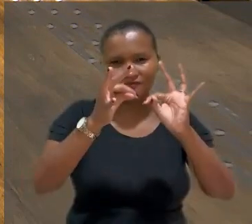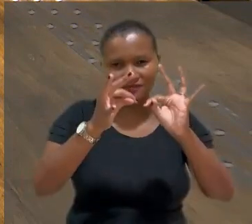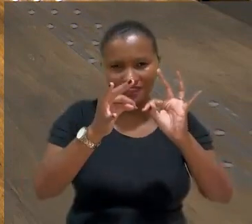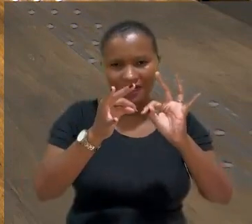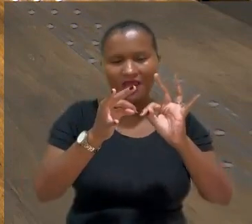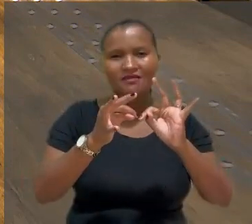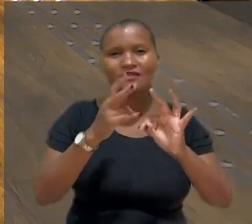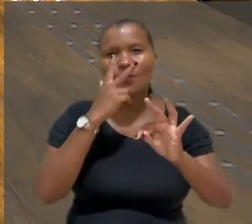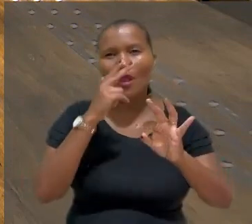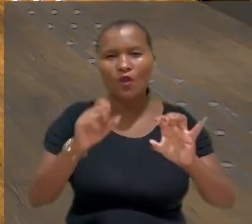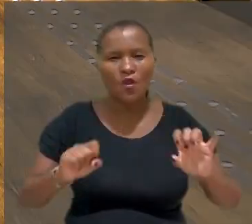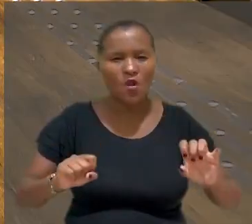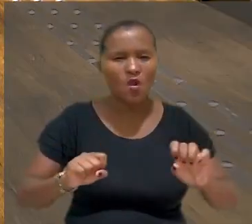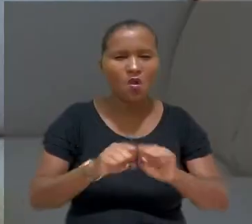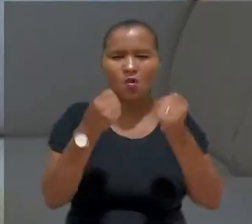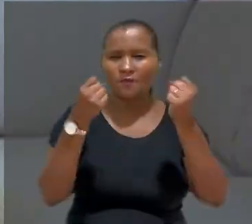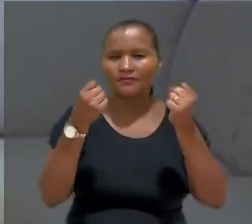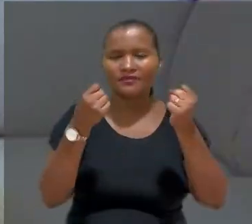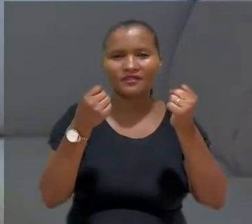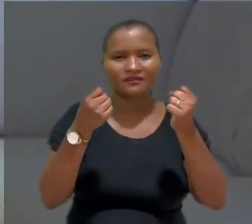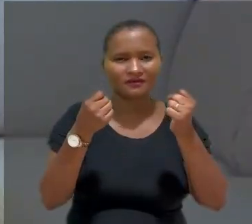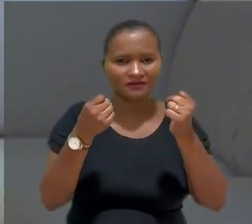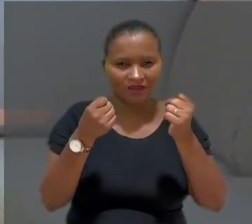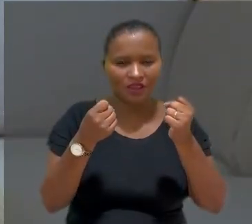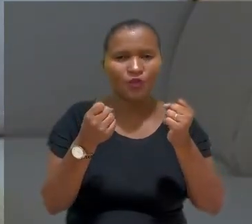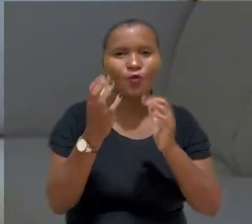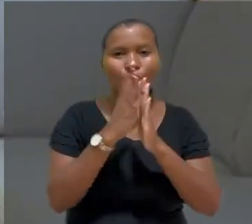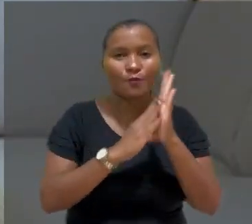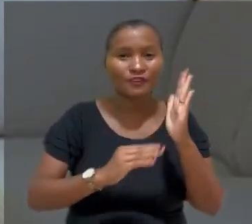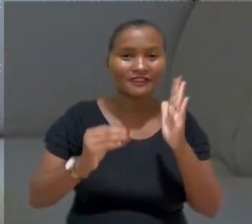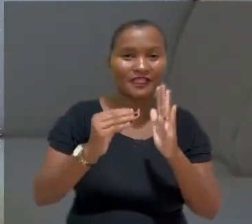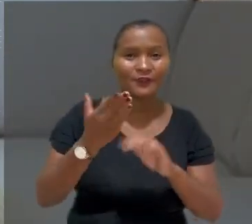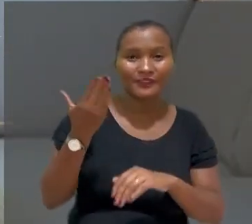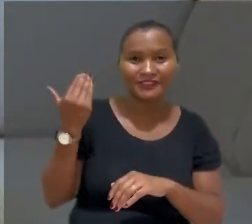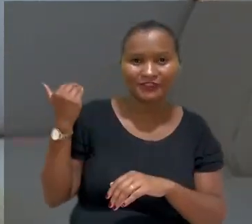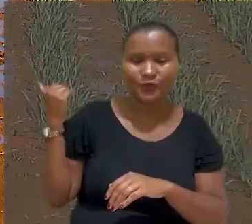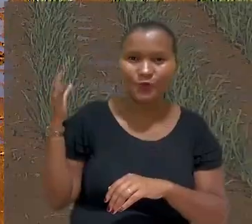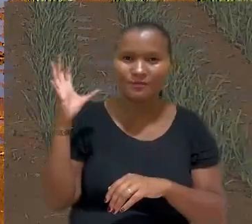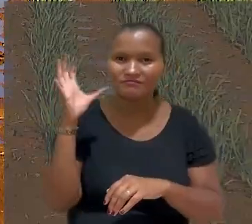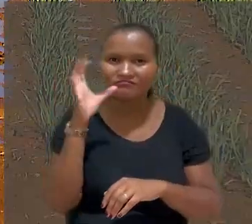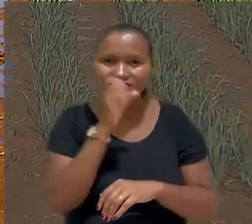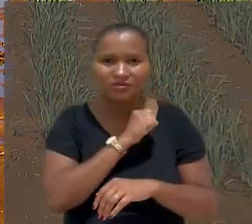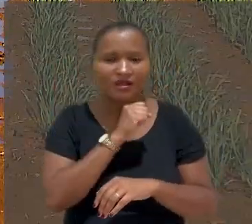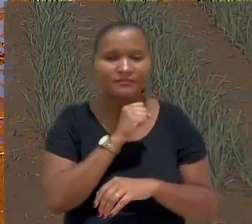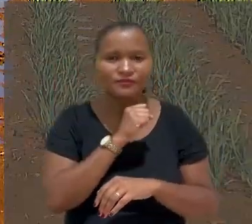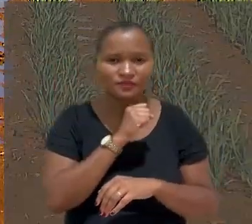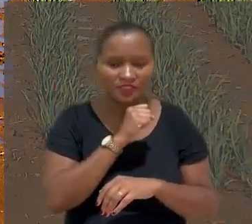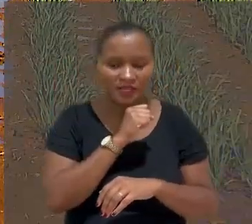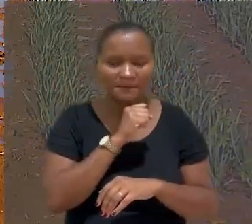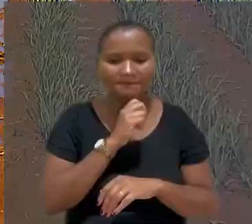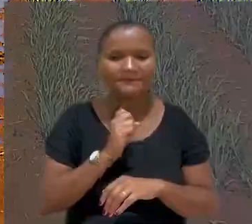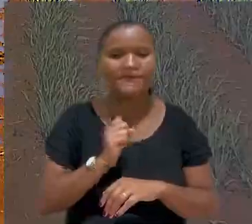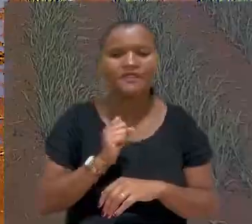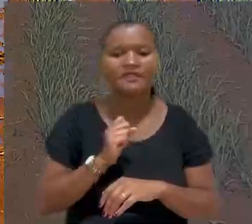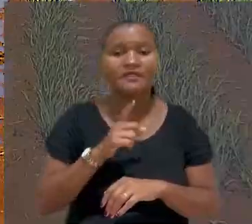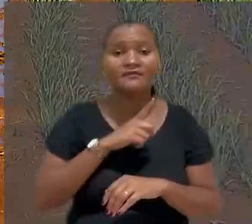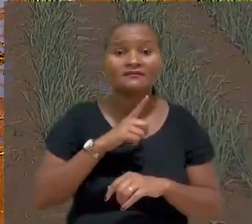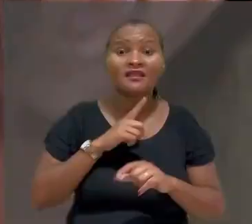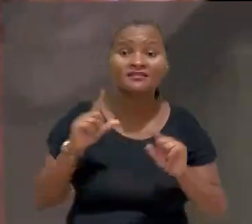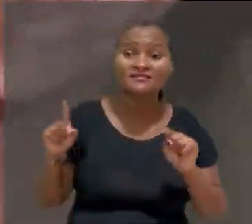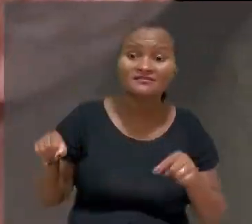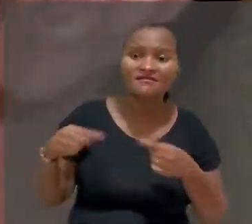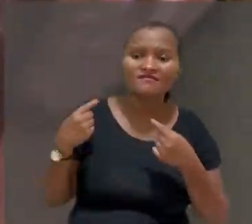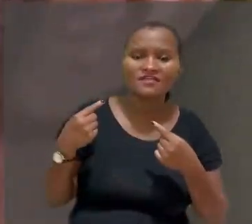é disruptivo é que rompe drasticamente com o modelo anterior, uma velocidade muito rápida, ela traz